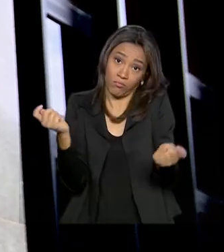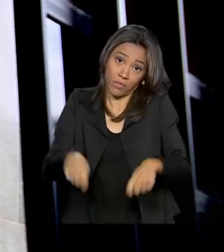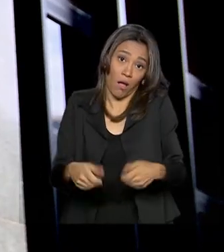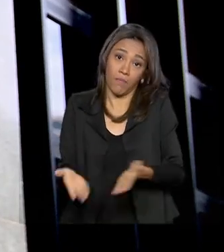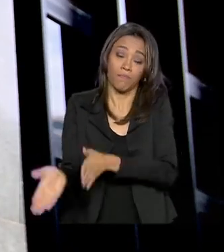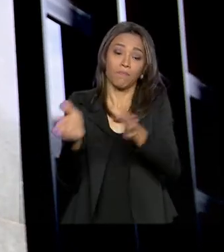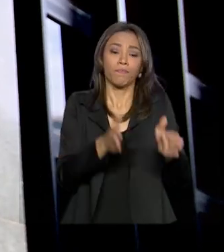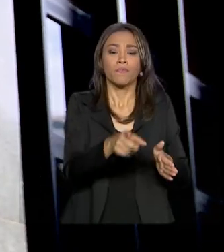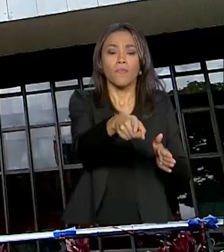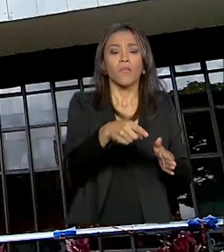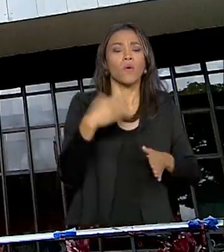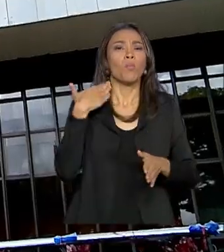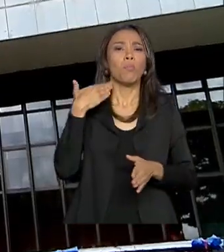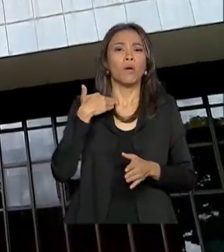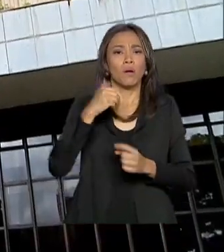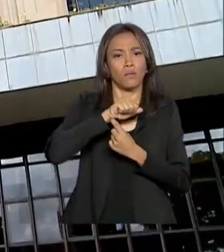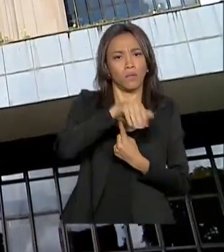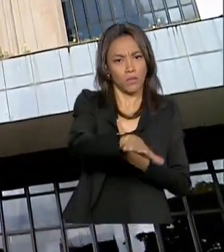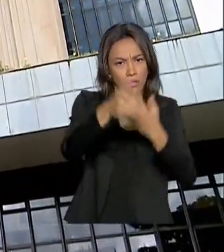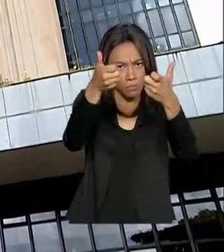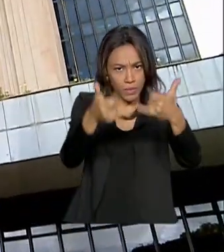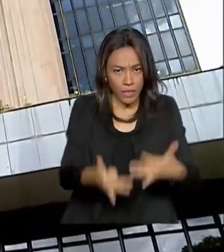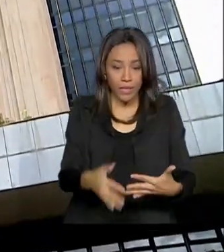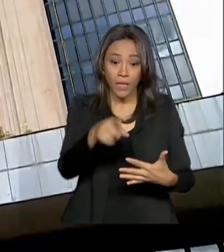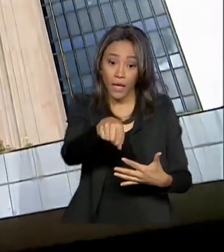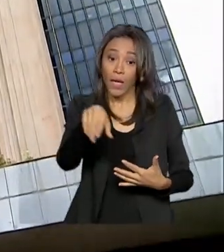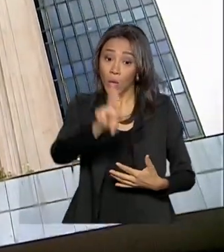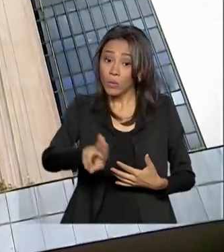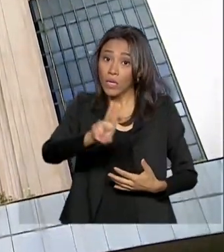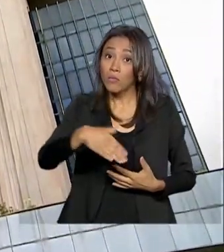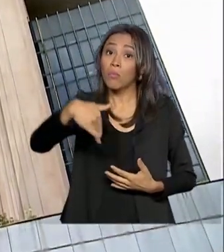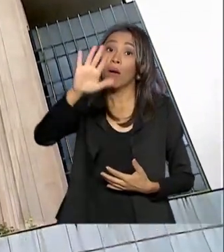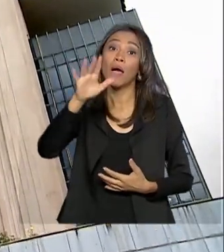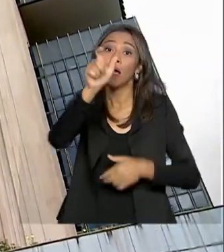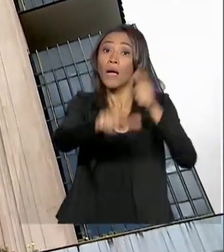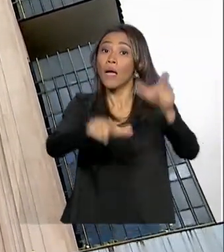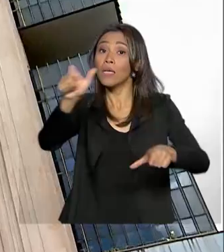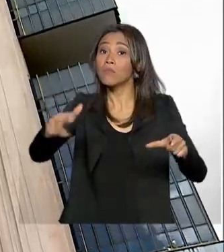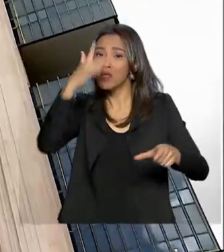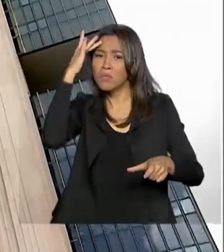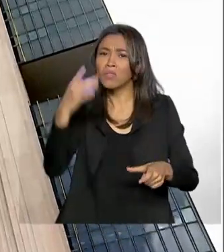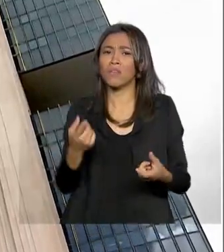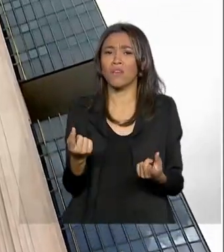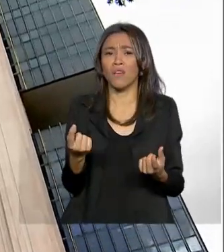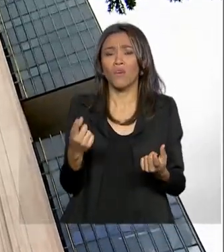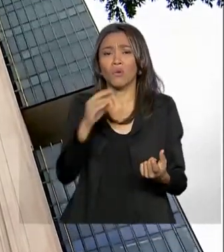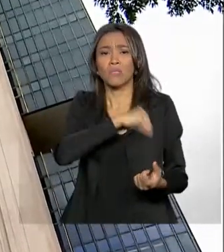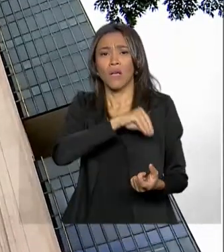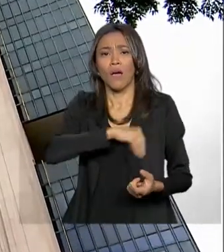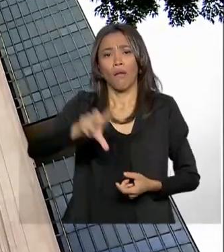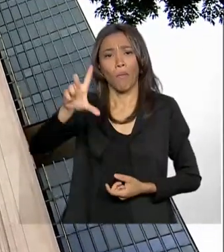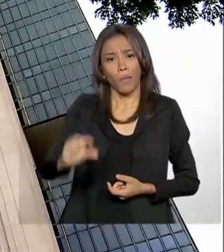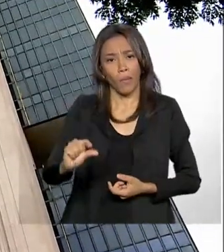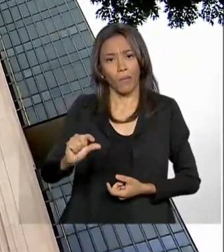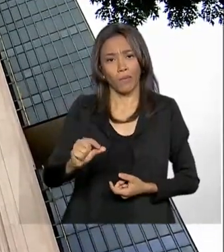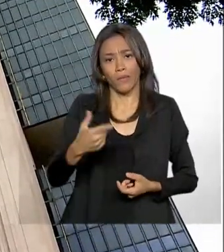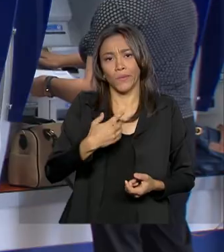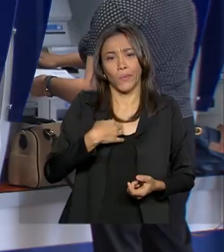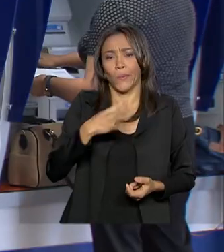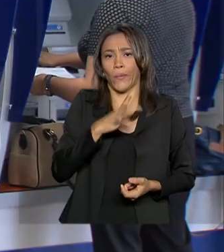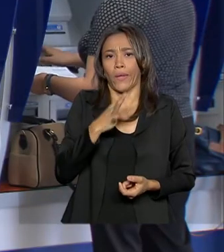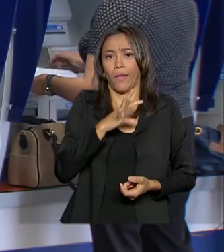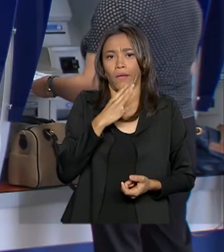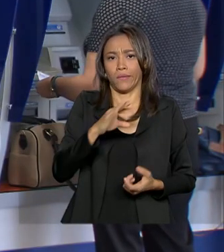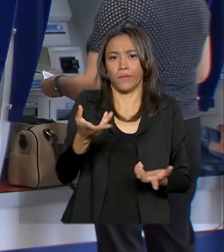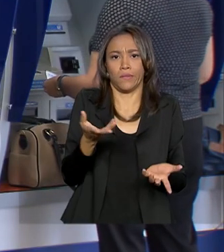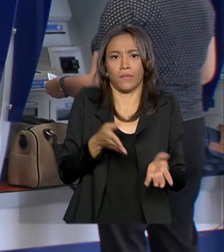Central, o cheque especial é mais utilizado por clientes de menor poder aquisitivo e pouca educação financeira.